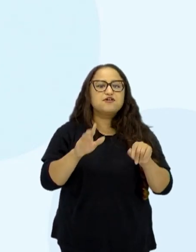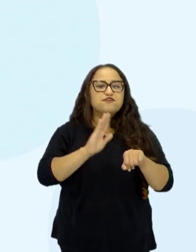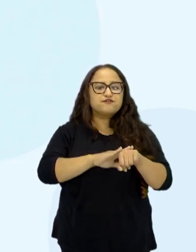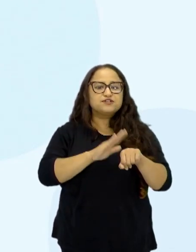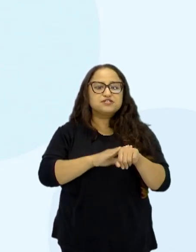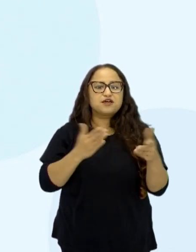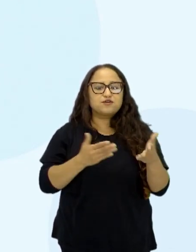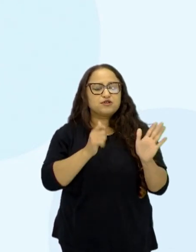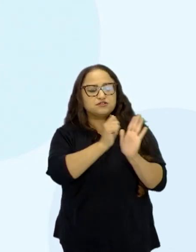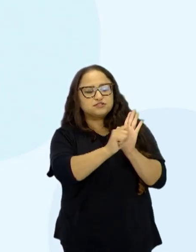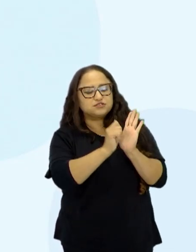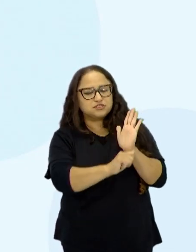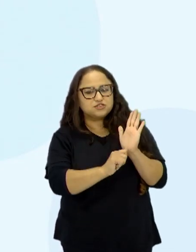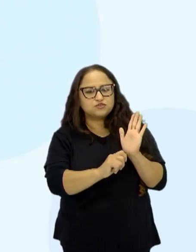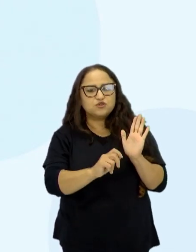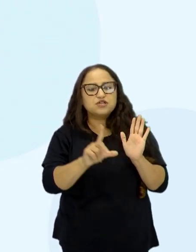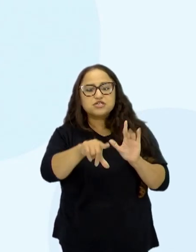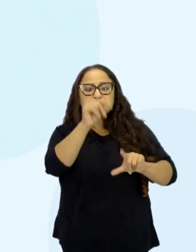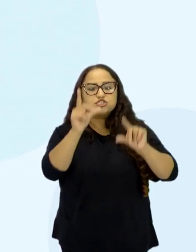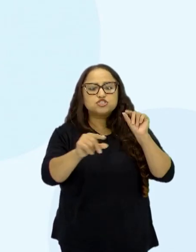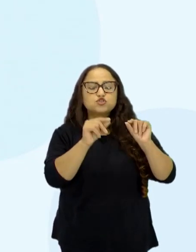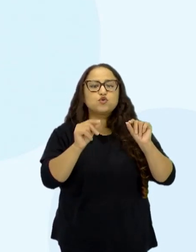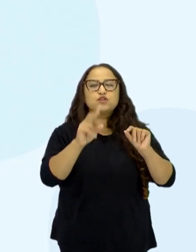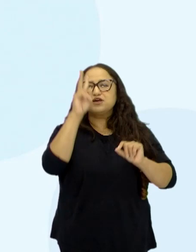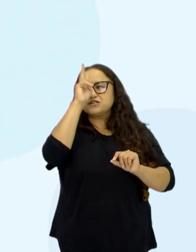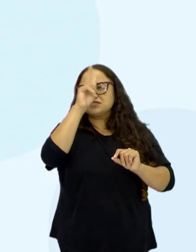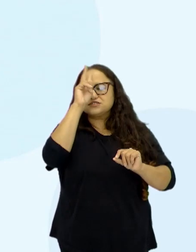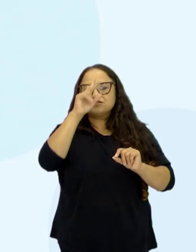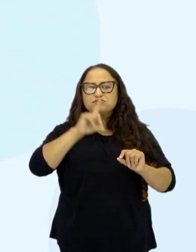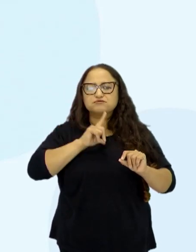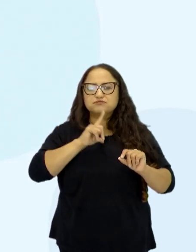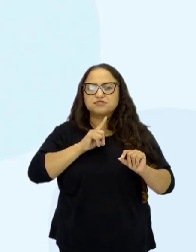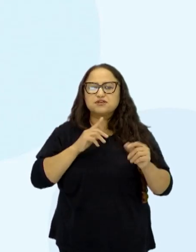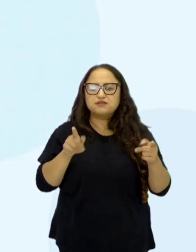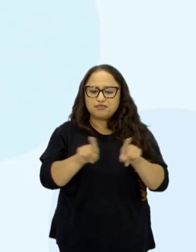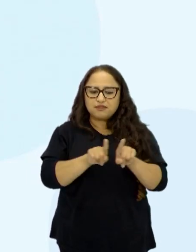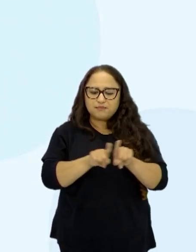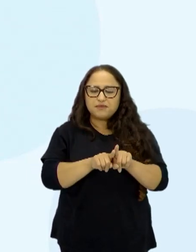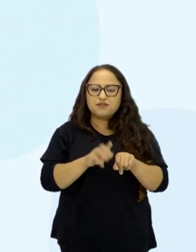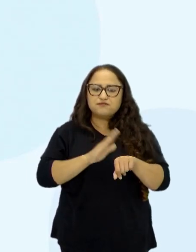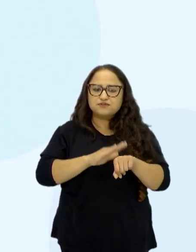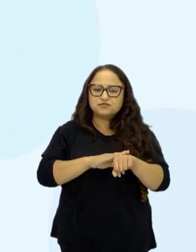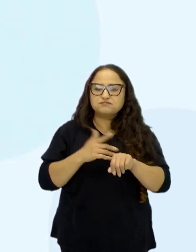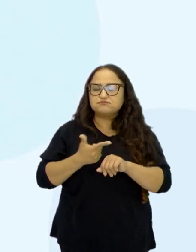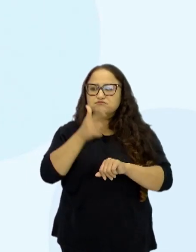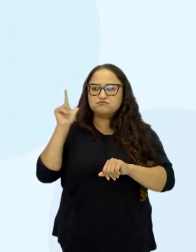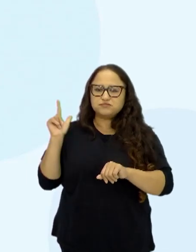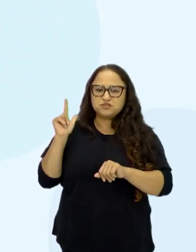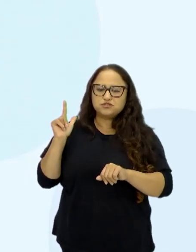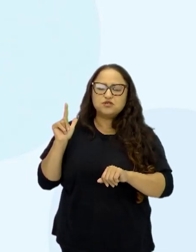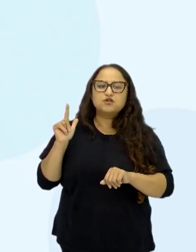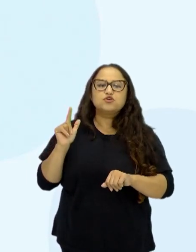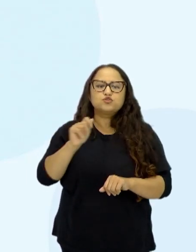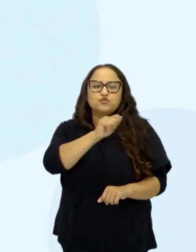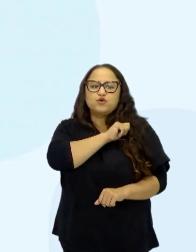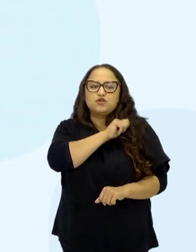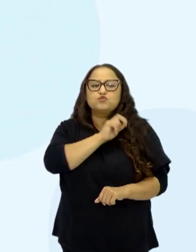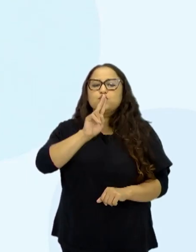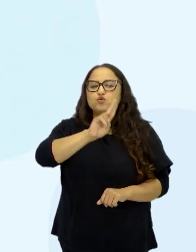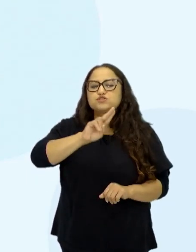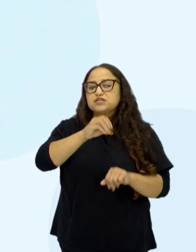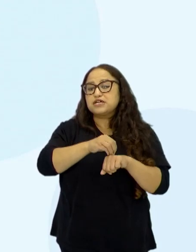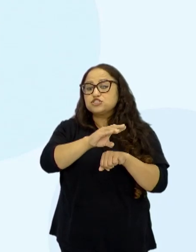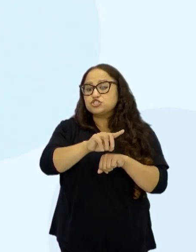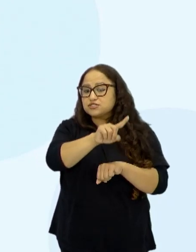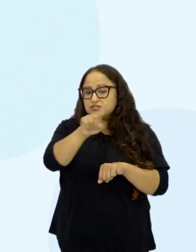escrita. Escolha uma das histórias que dialogam com a história do Shrek e produza uma paródia. Então eu voltei lá para o caderno do aluno e usando a sugestão deles,